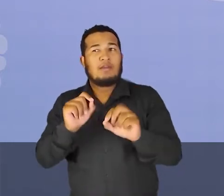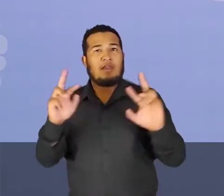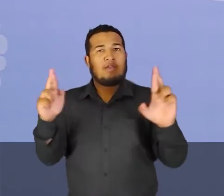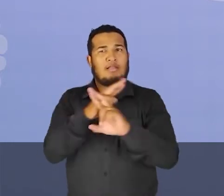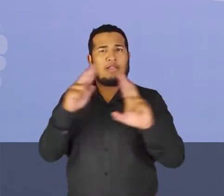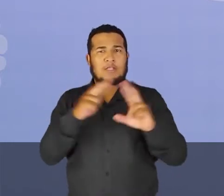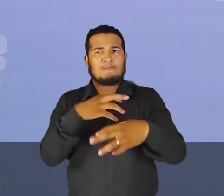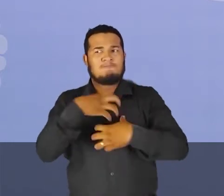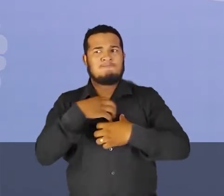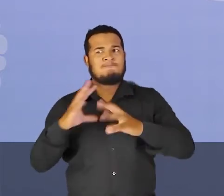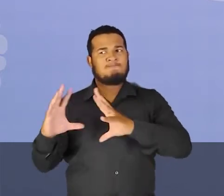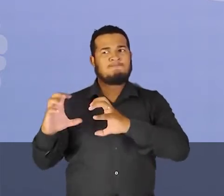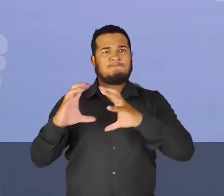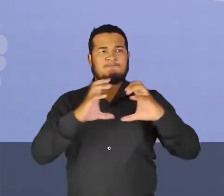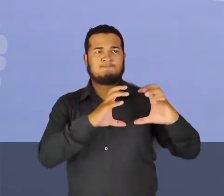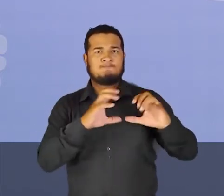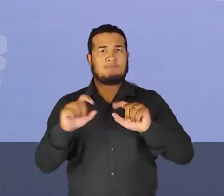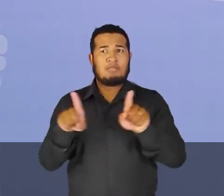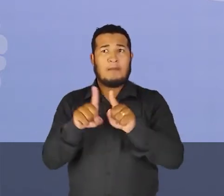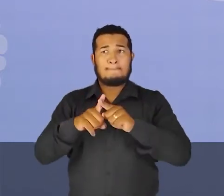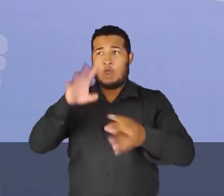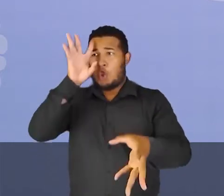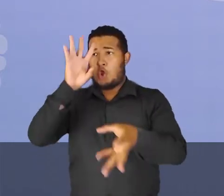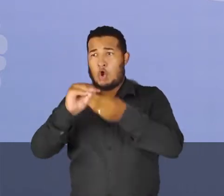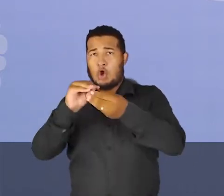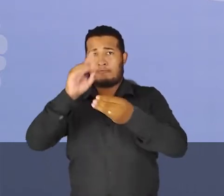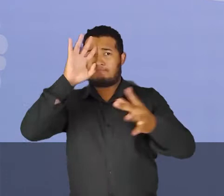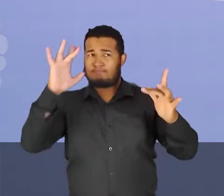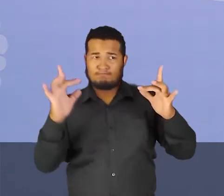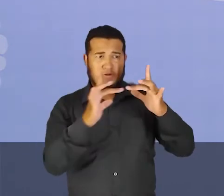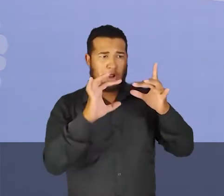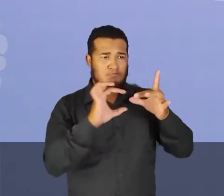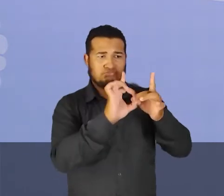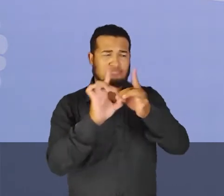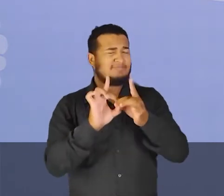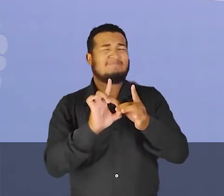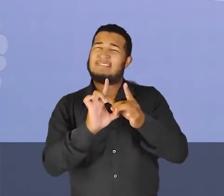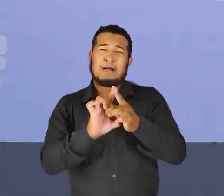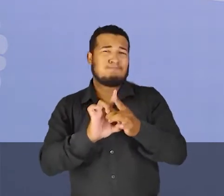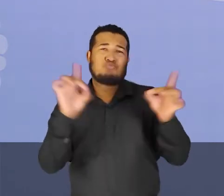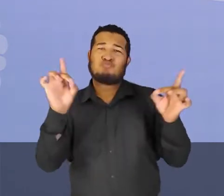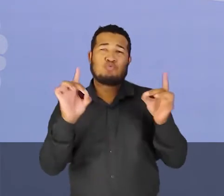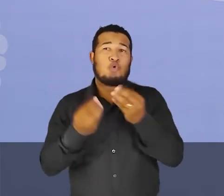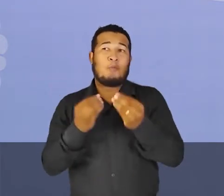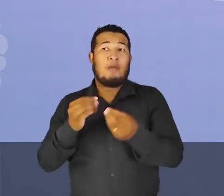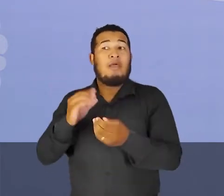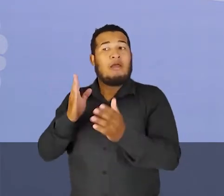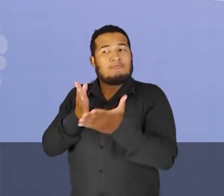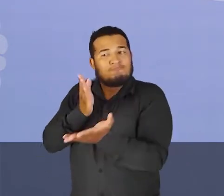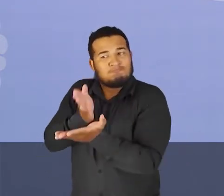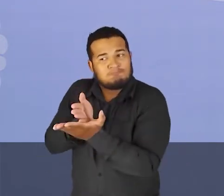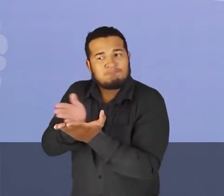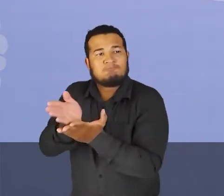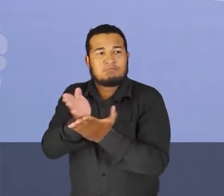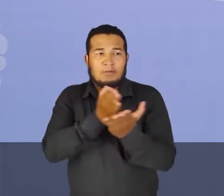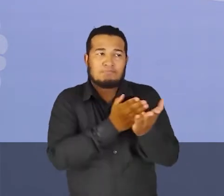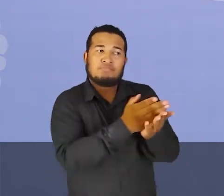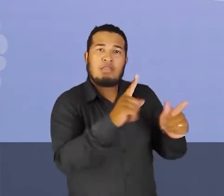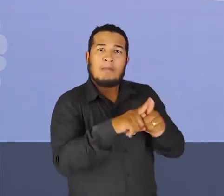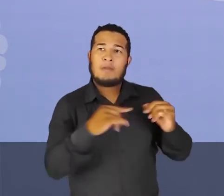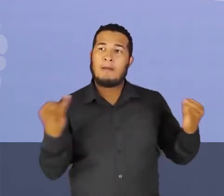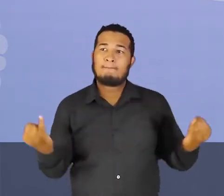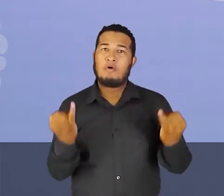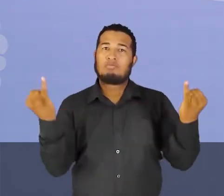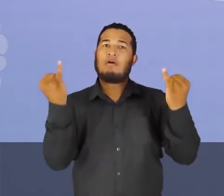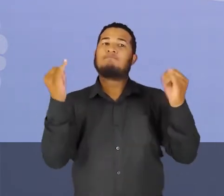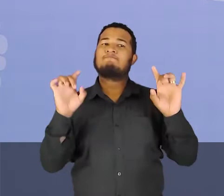de relações conflituosas e de incompreensões, né, do ritmo e também da importância que cada